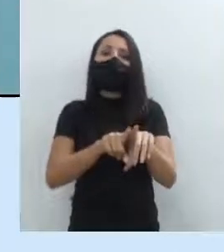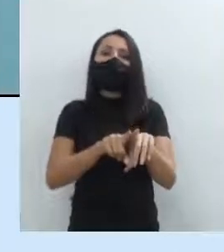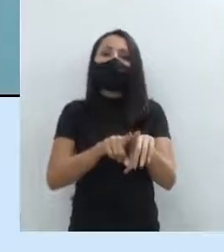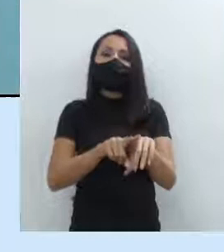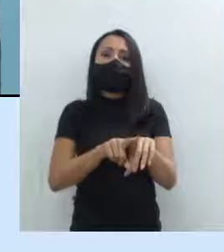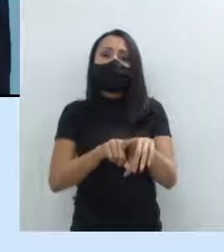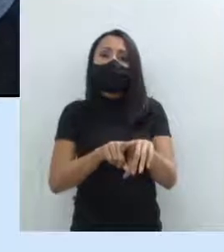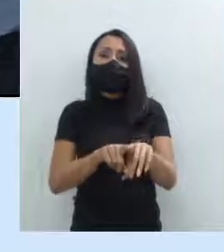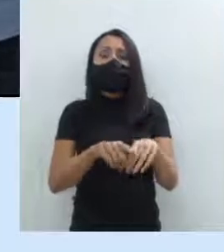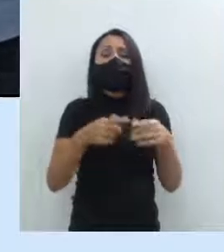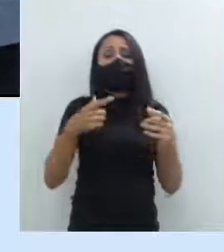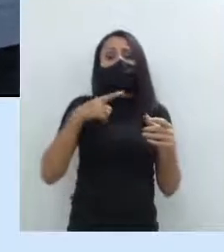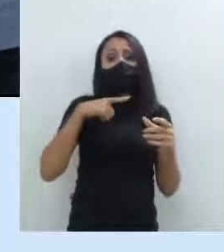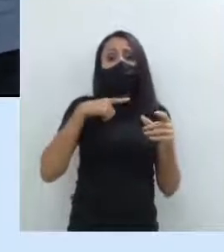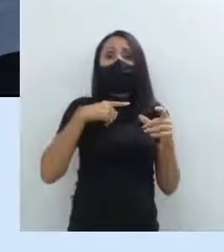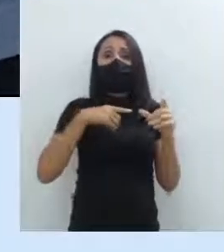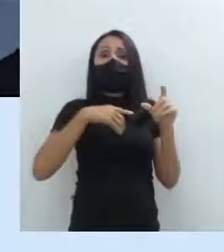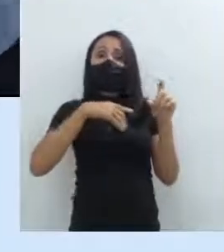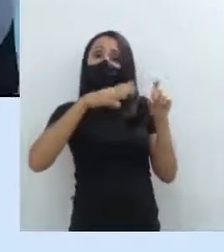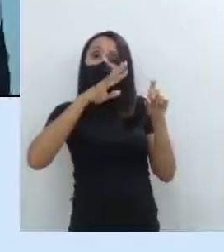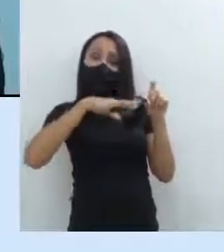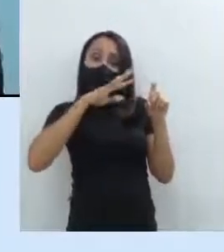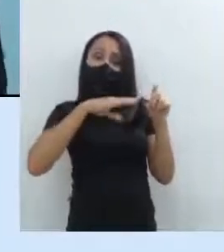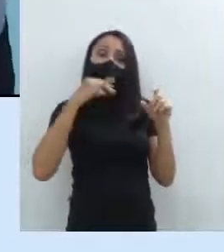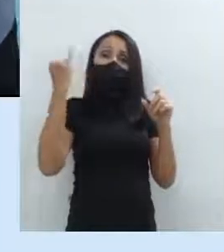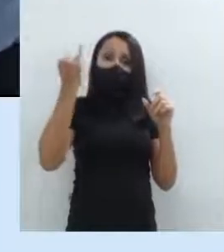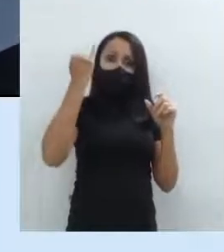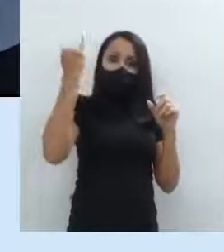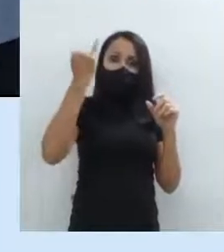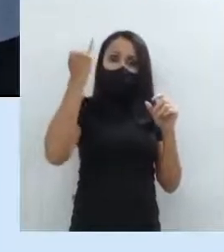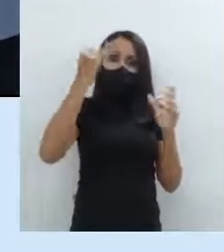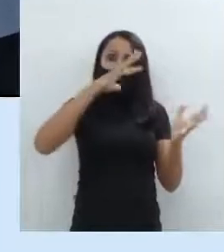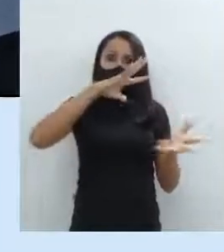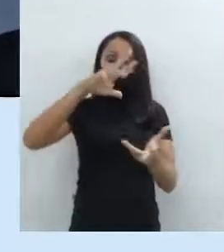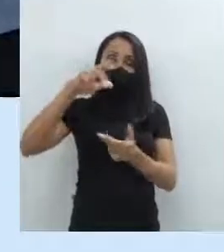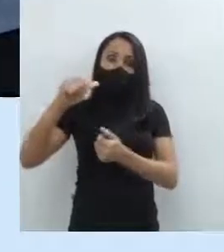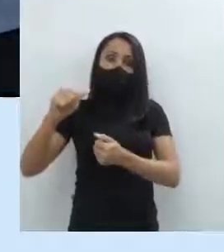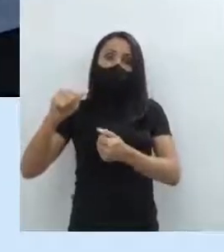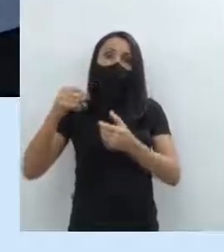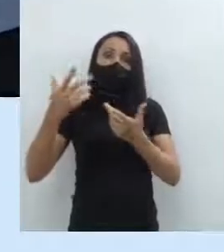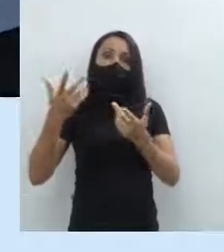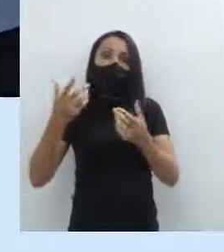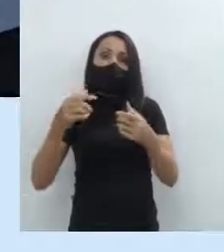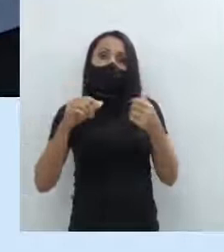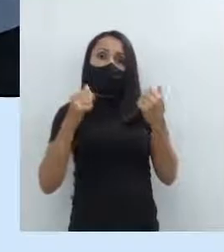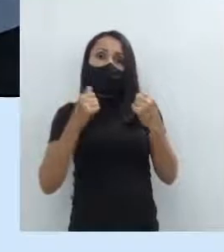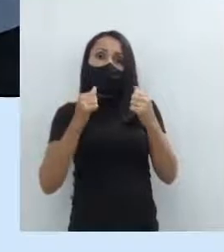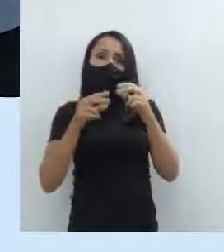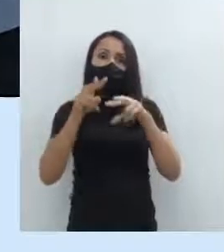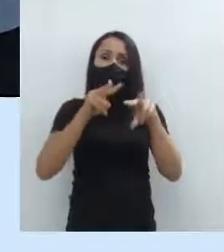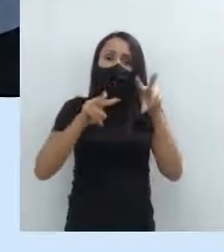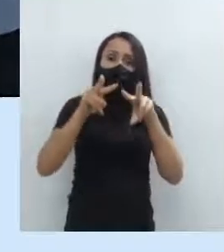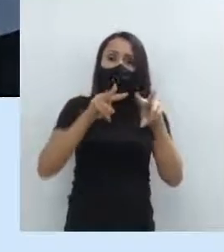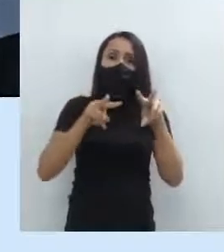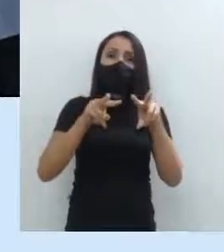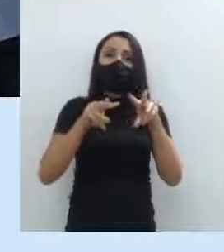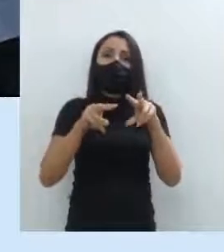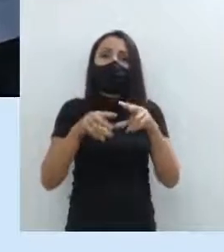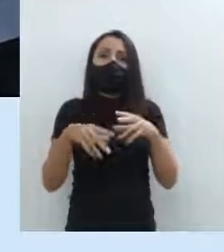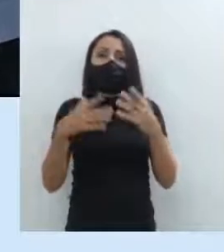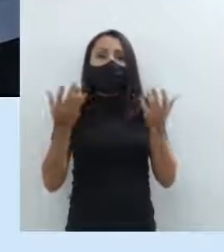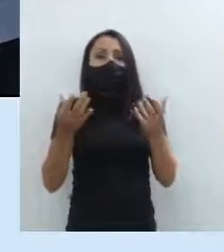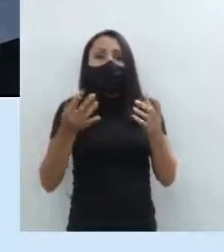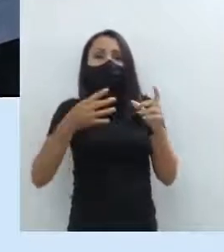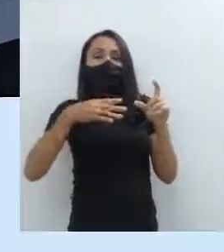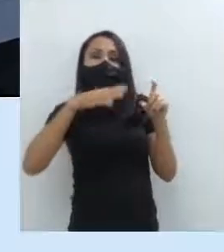eu tenho um mito, ou se o mito ele é importante no mundo contemporâneo, então eu preciso analisar bem se os meus